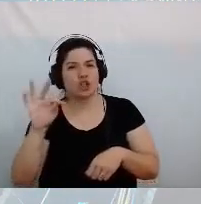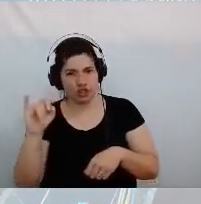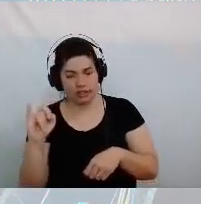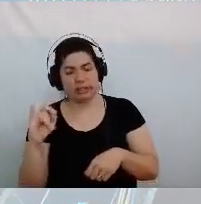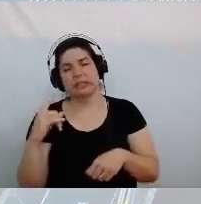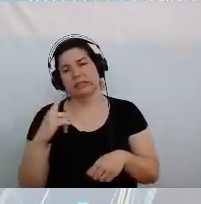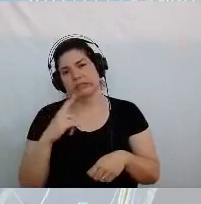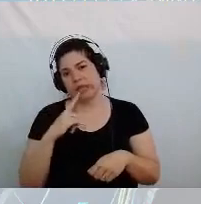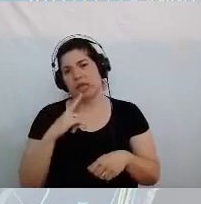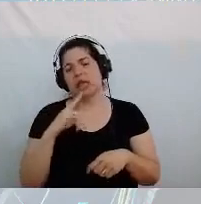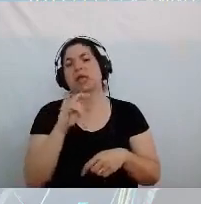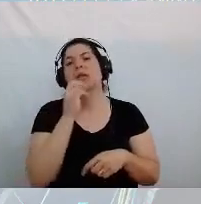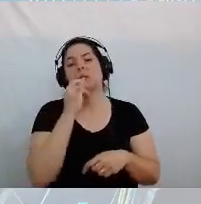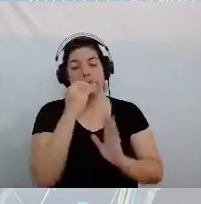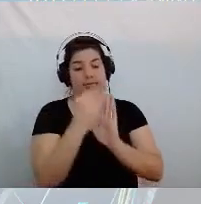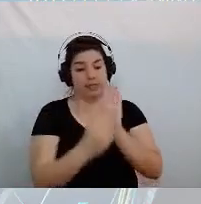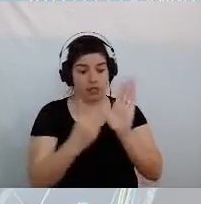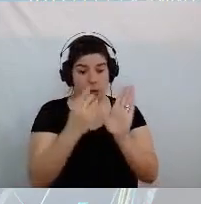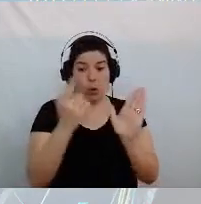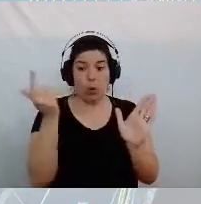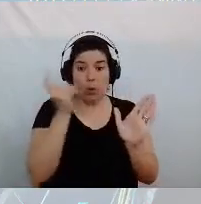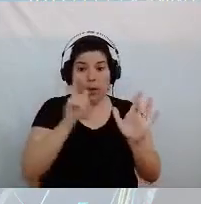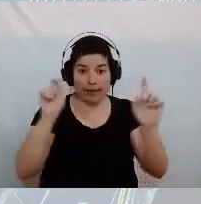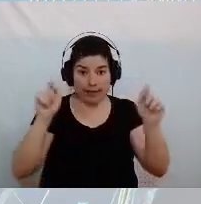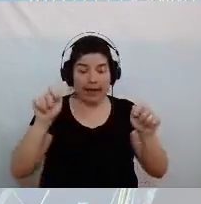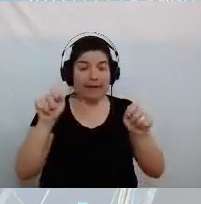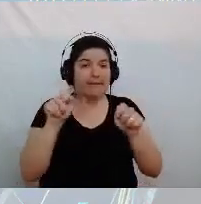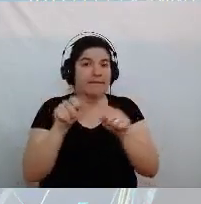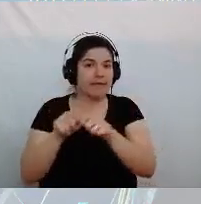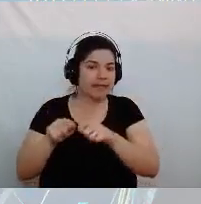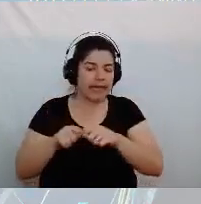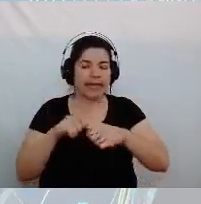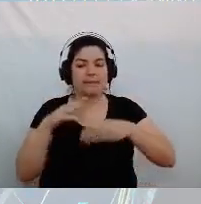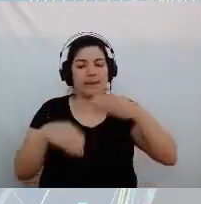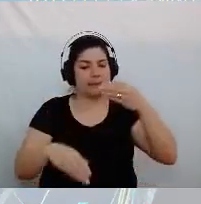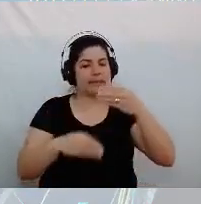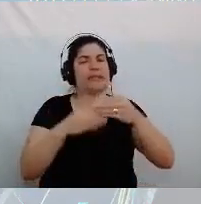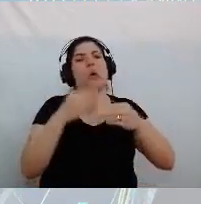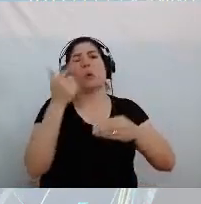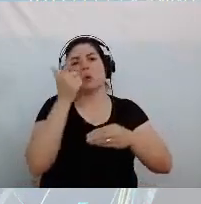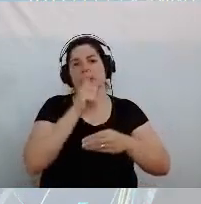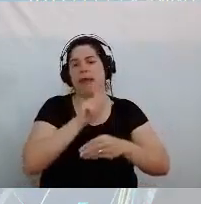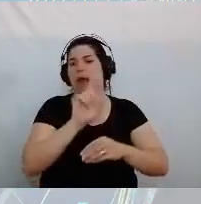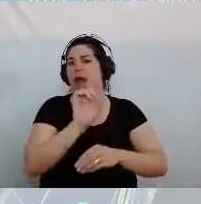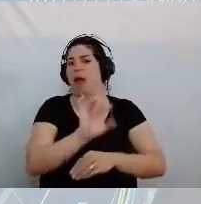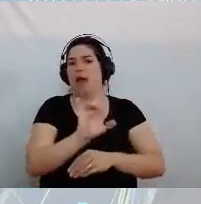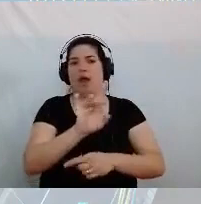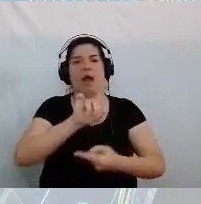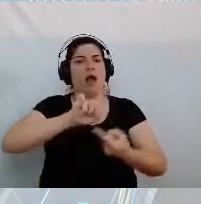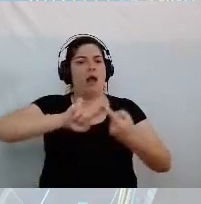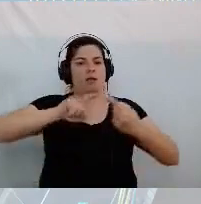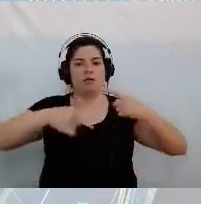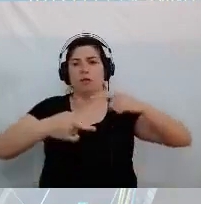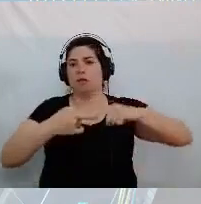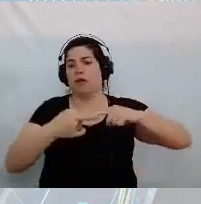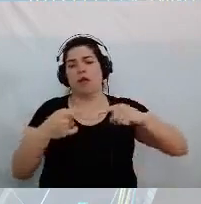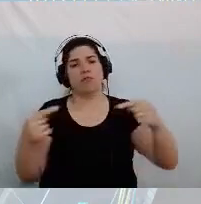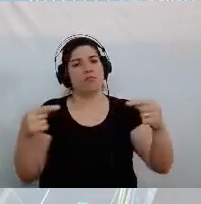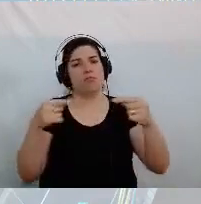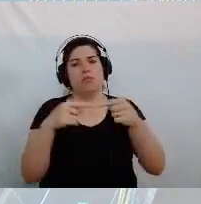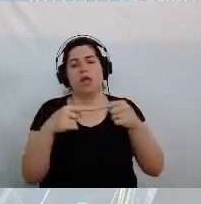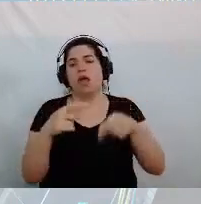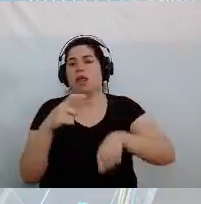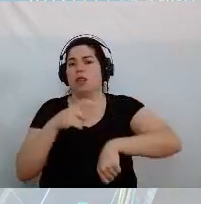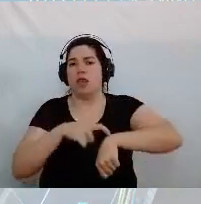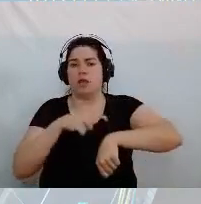vai conseguir fazer e muitas vezes com que a implementação seja feita de forma até automatizada em tempos de chpt Por que